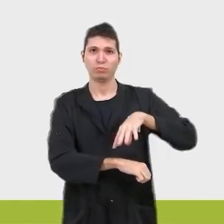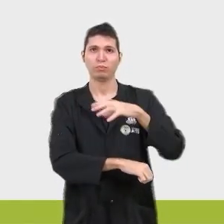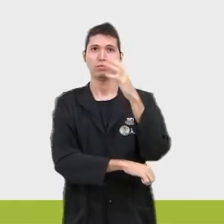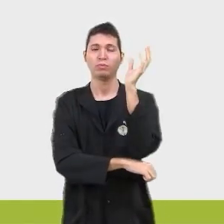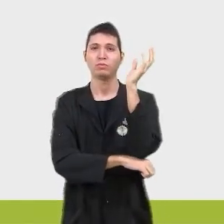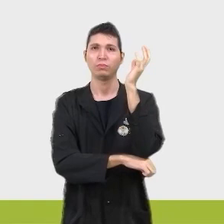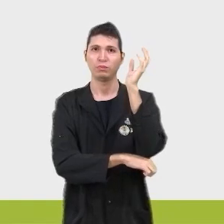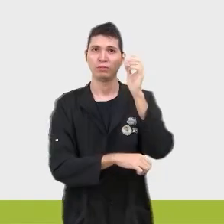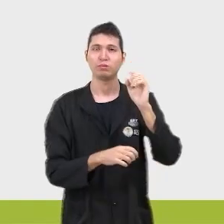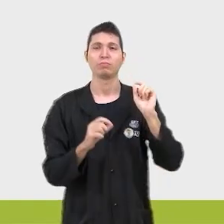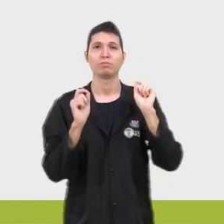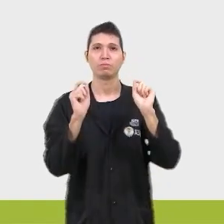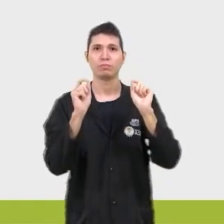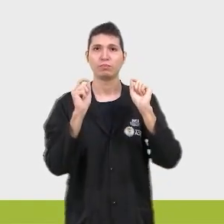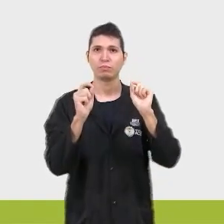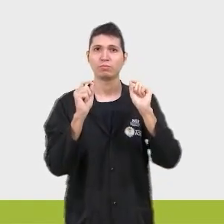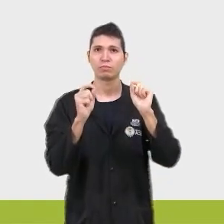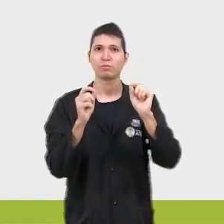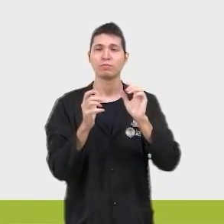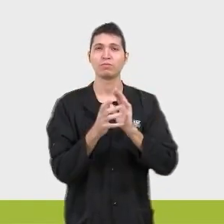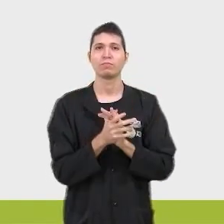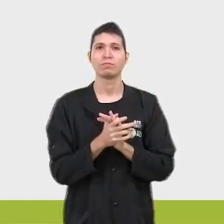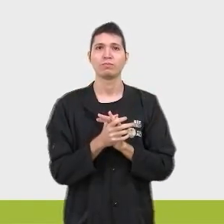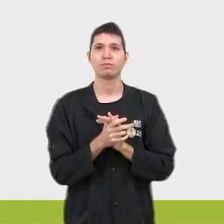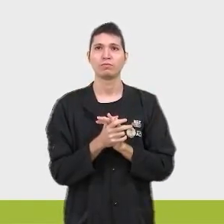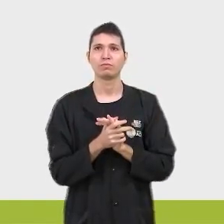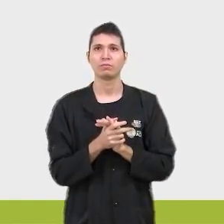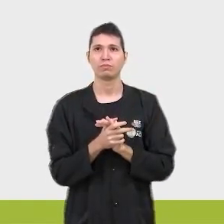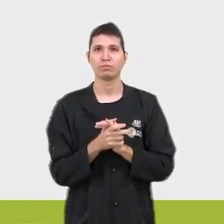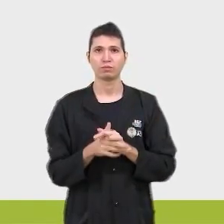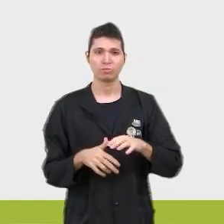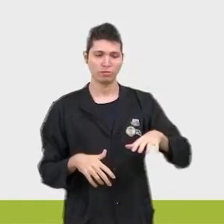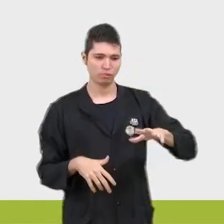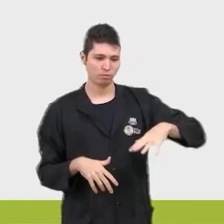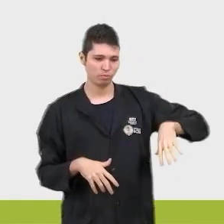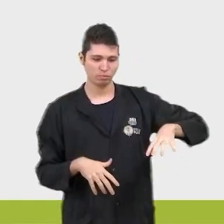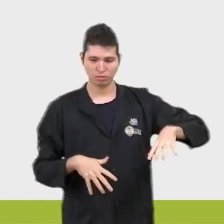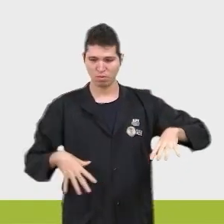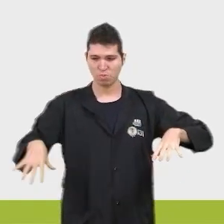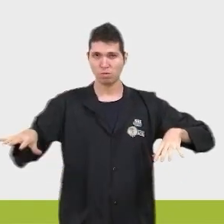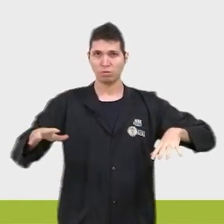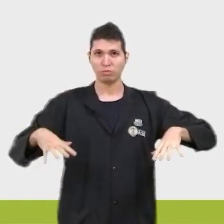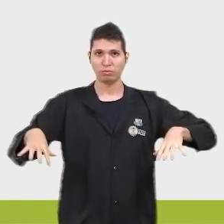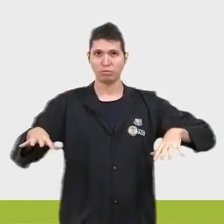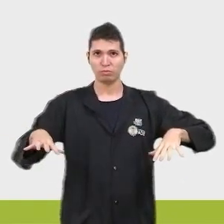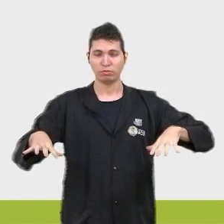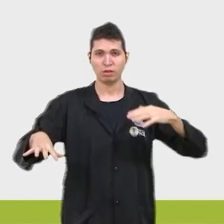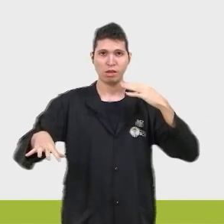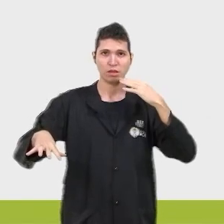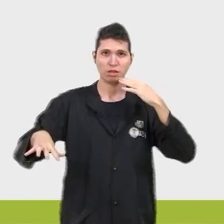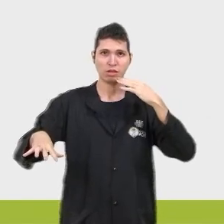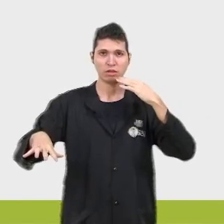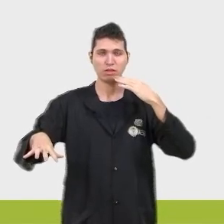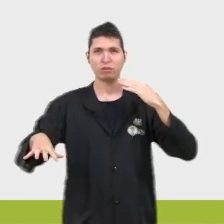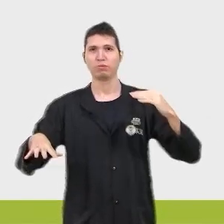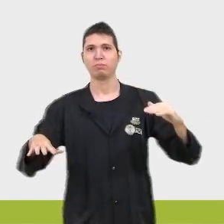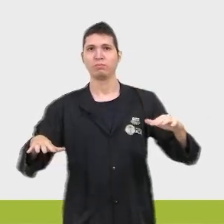de ecossistemas que promovem a ligação entre duas áreas fragmentadas. Isso é um corredor ecológico. Lembra